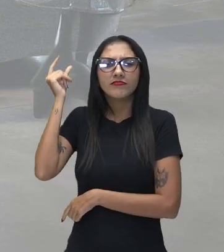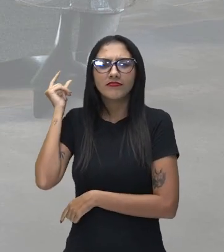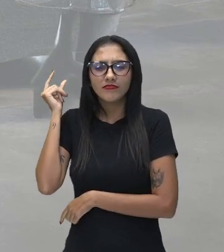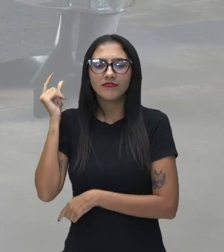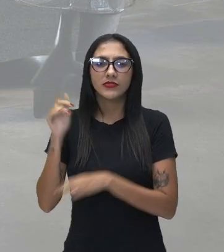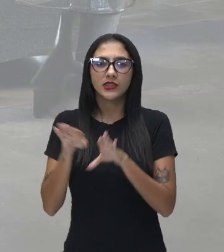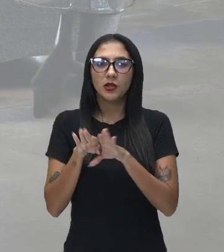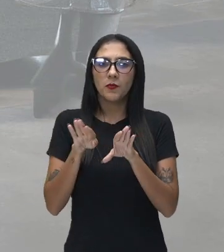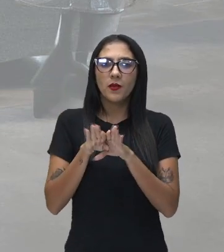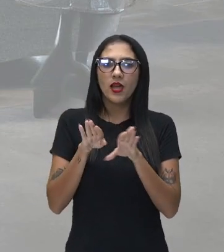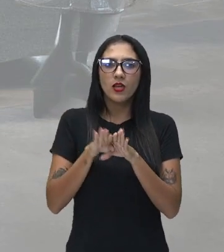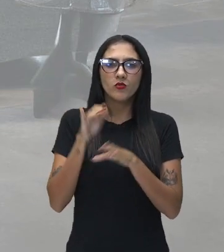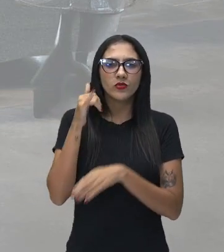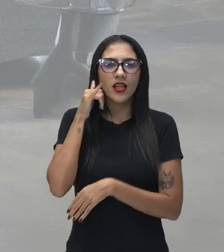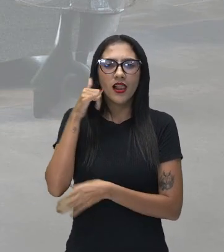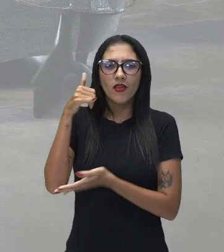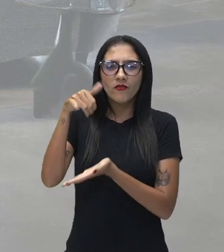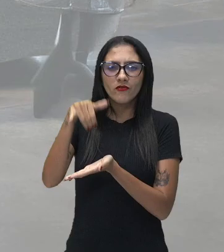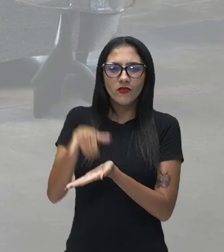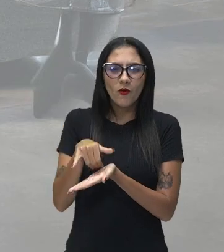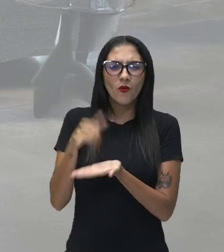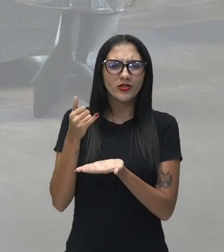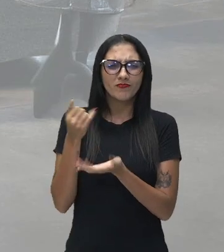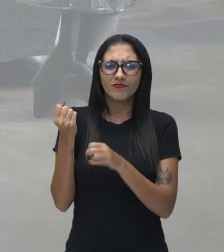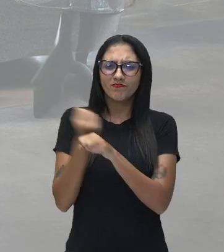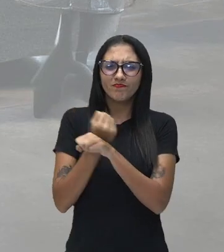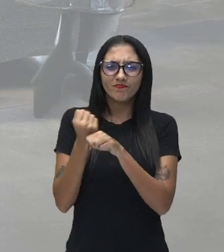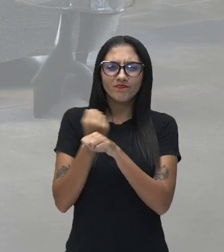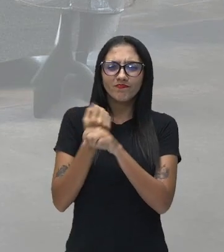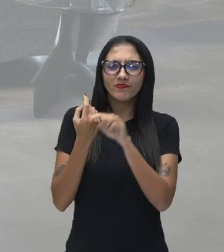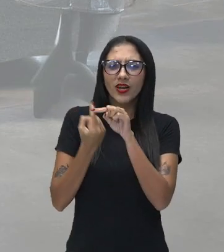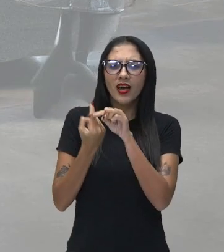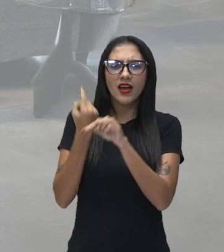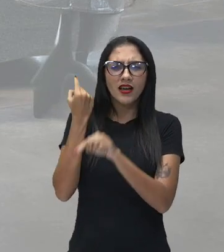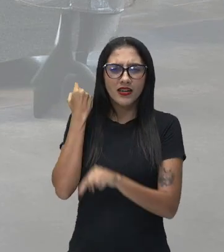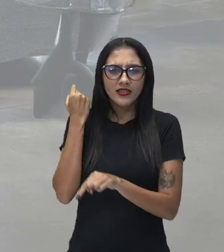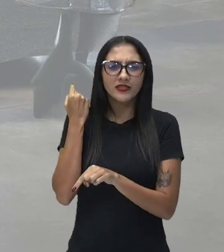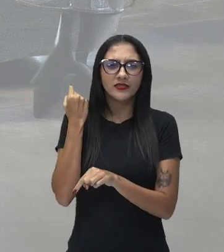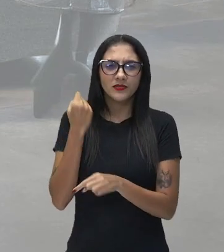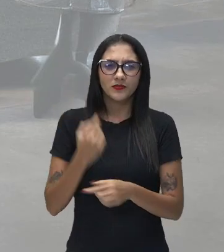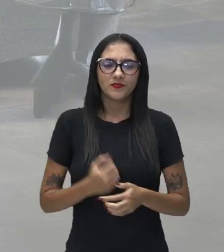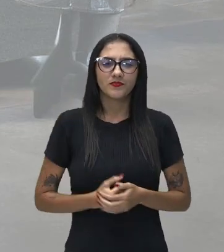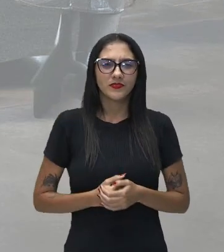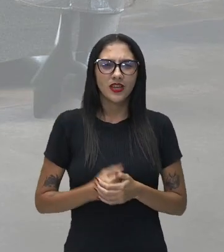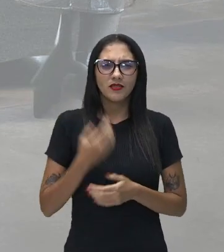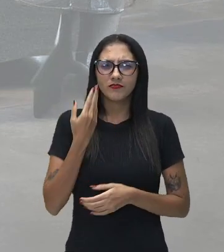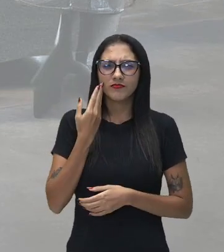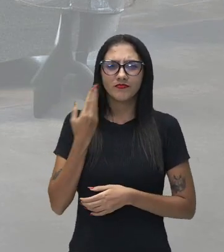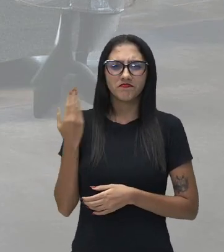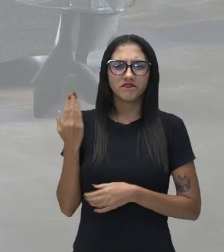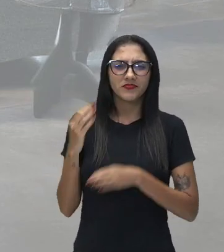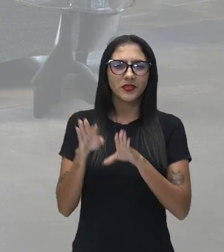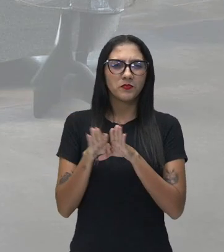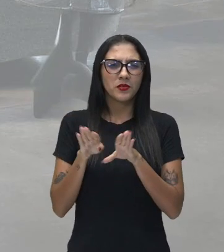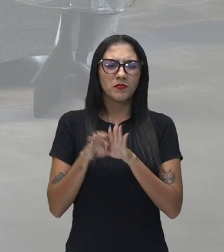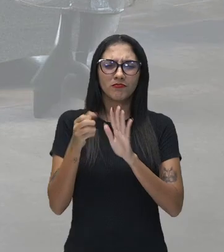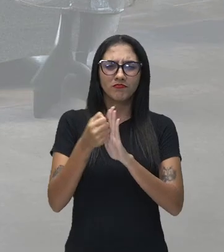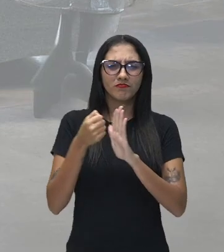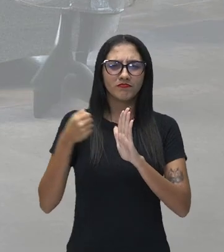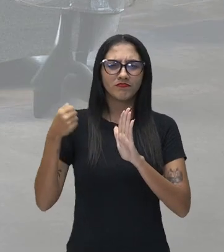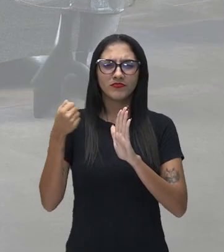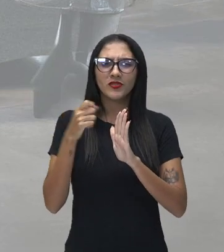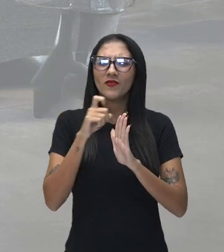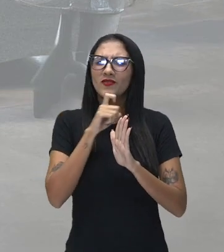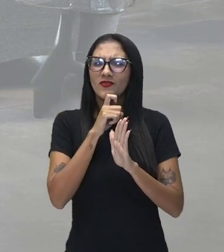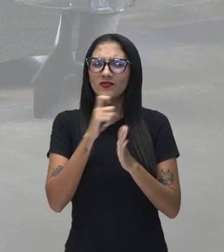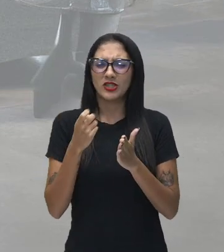telefone também antigo, daqueles de discar, ainda no númerozinho ali que pegava e ia girando. E do outro lado aqui uma geladeira, um modelo, parece de sei lá